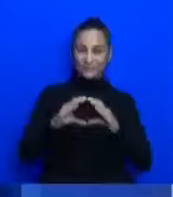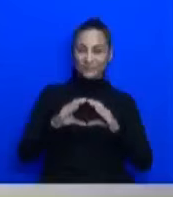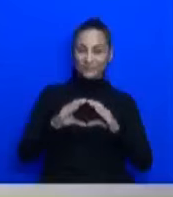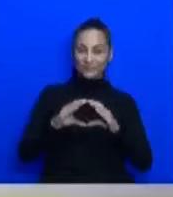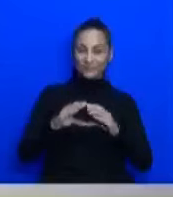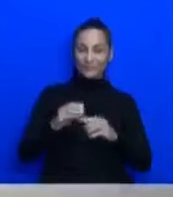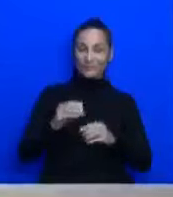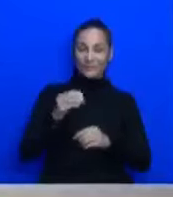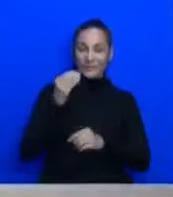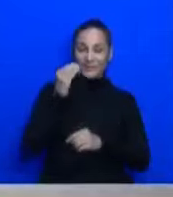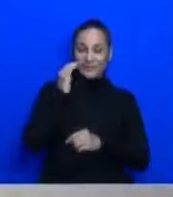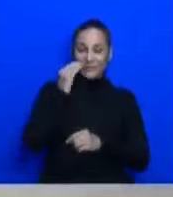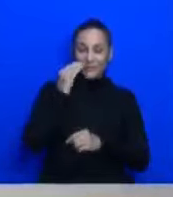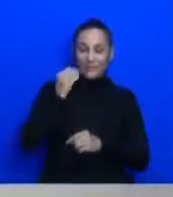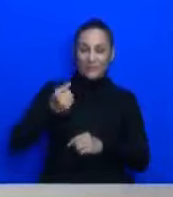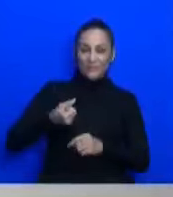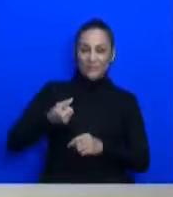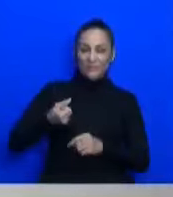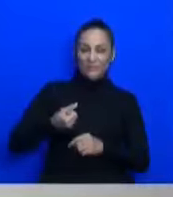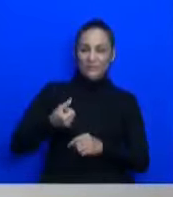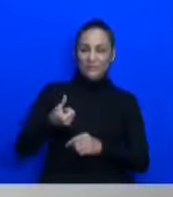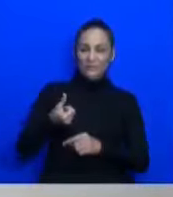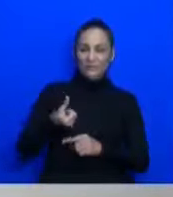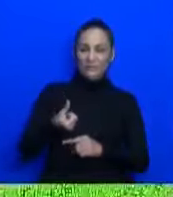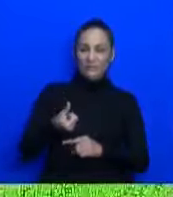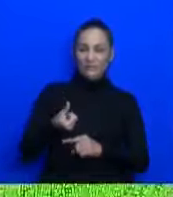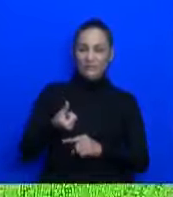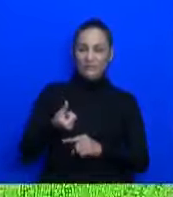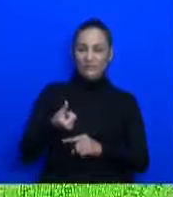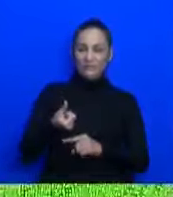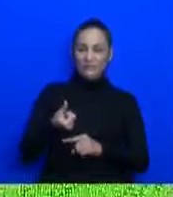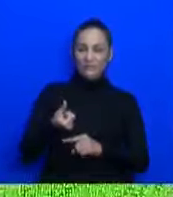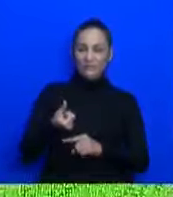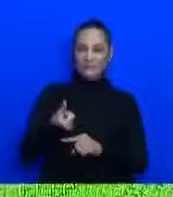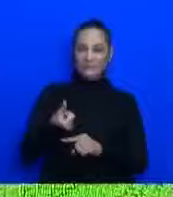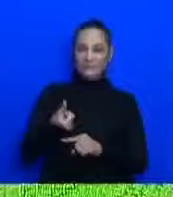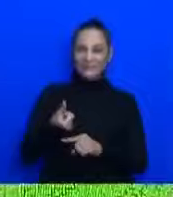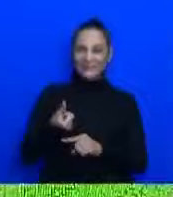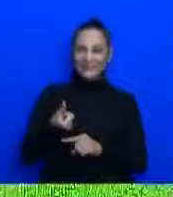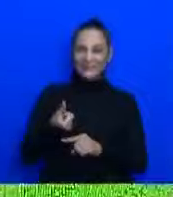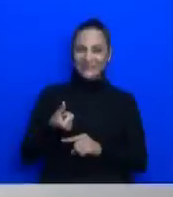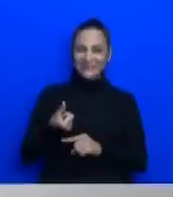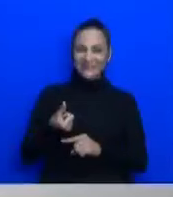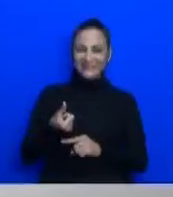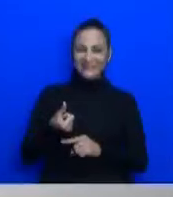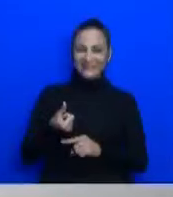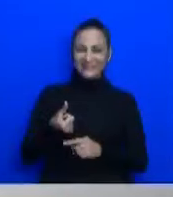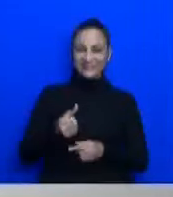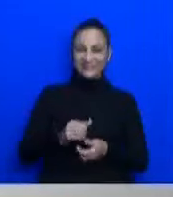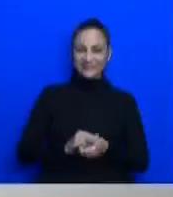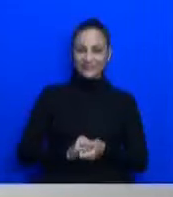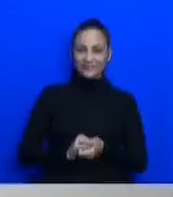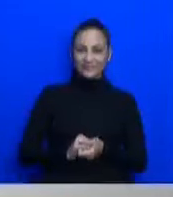Bola rosa, número 6, com o ponto diferenciador abaixo do número.